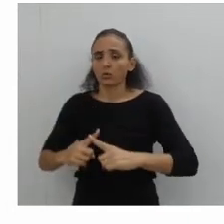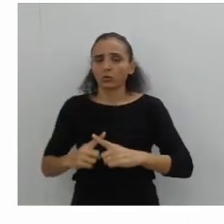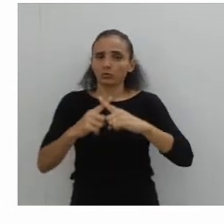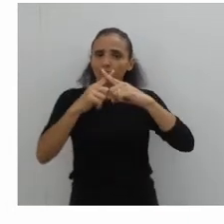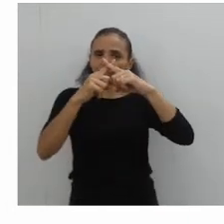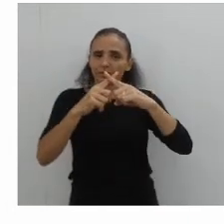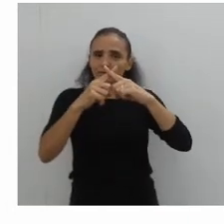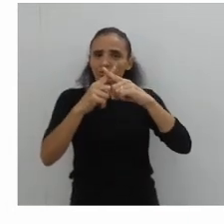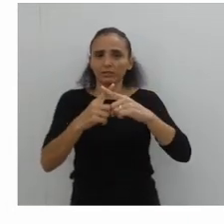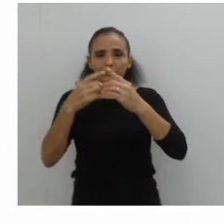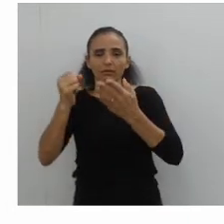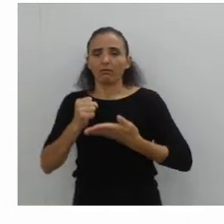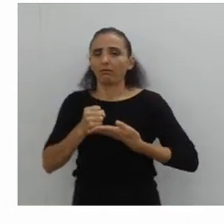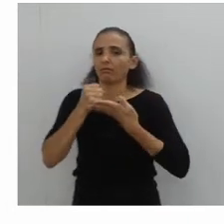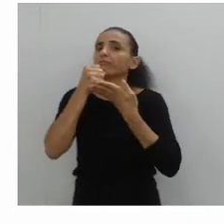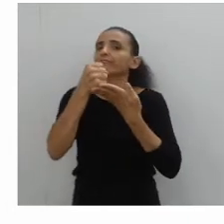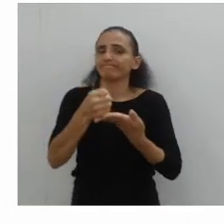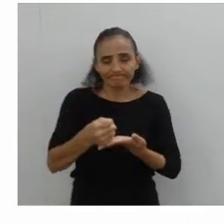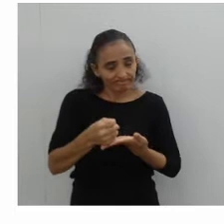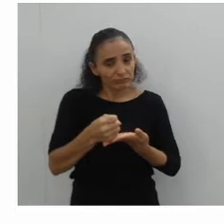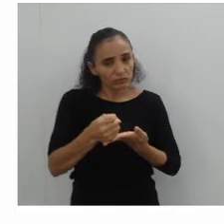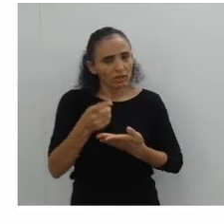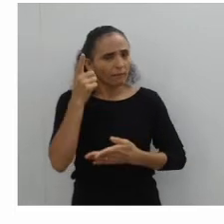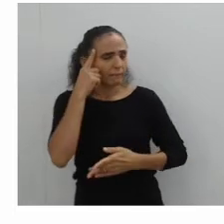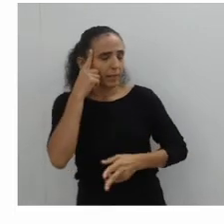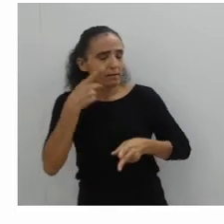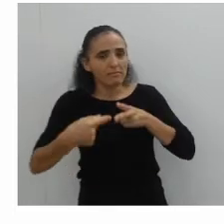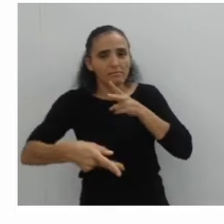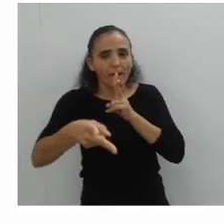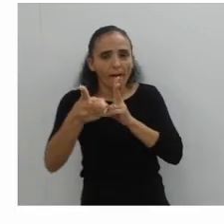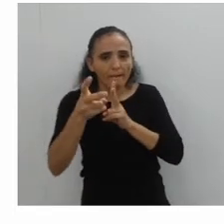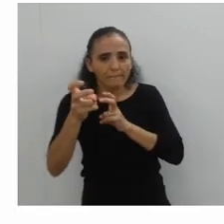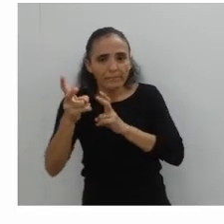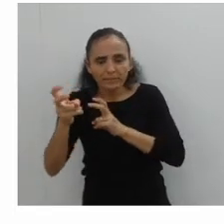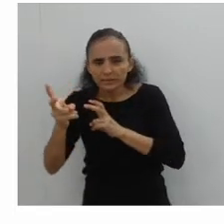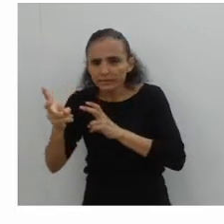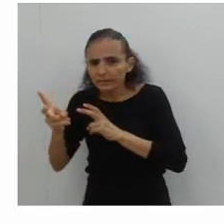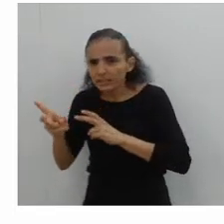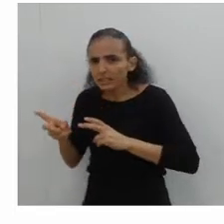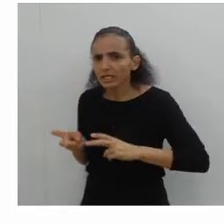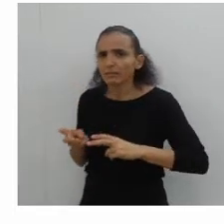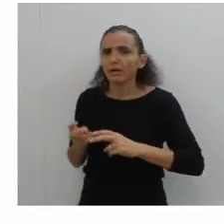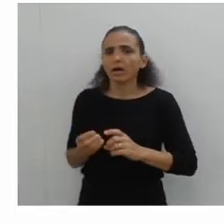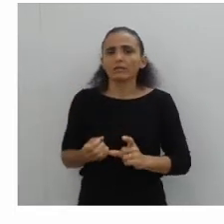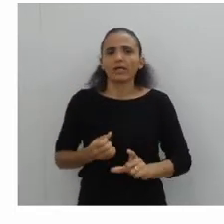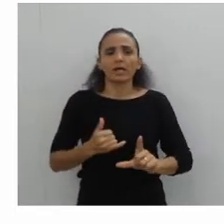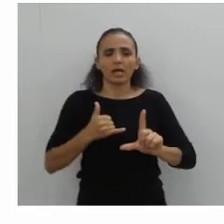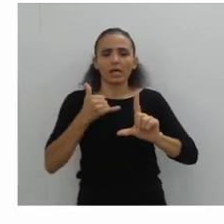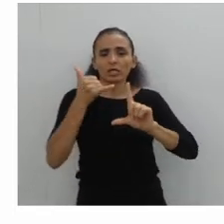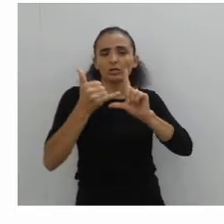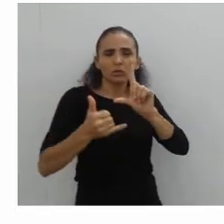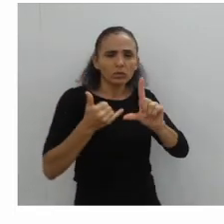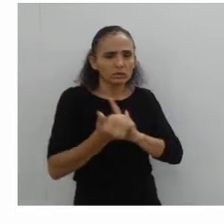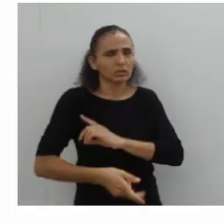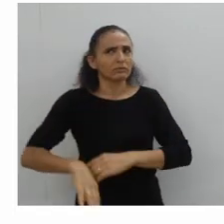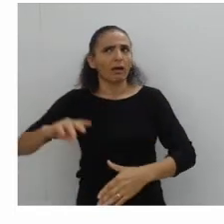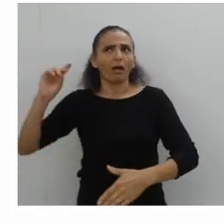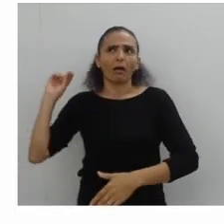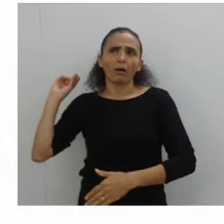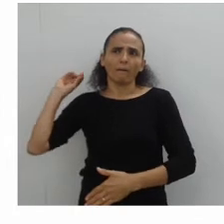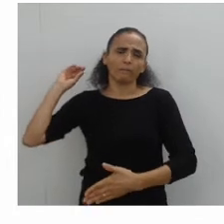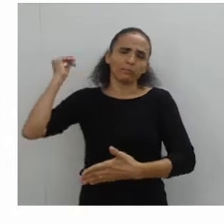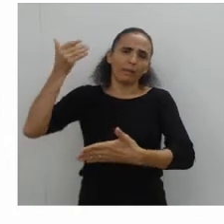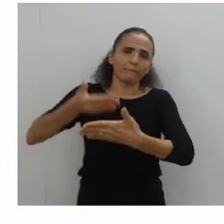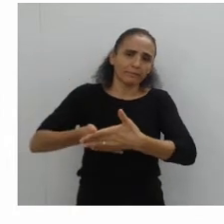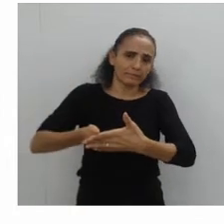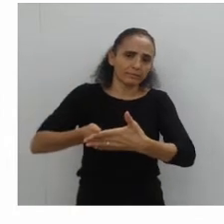competitividade e de colaboração. Então perceba, o jogo ele está presente na nossa sociedade há muito tempo, como eu já